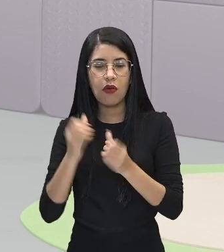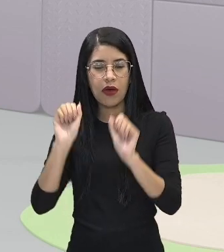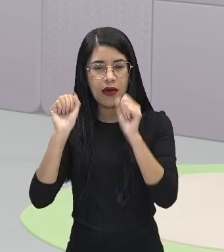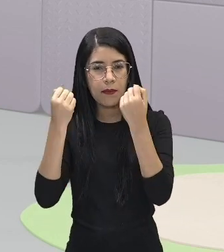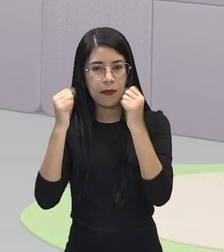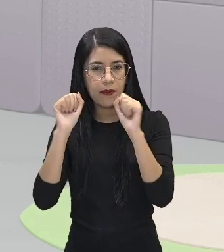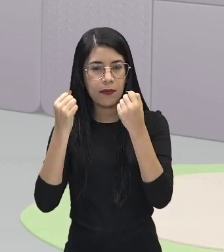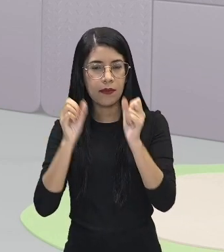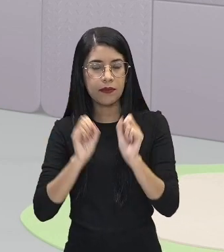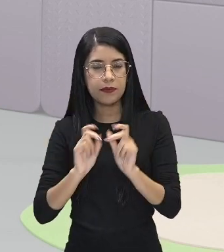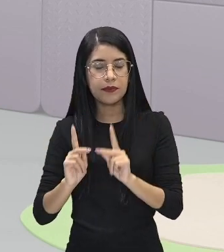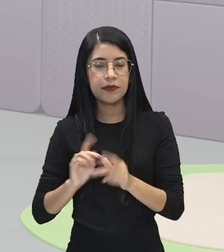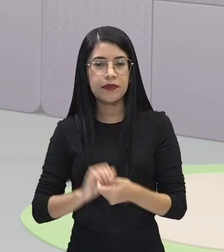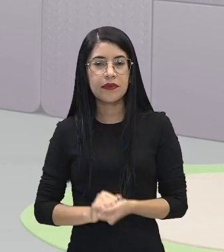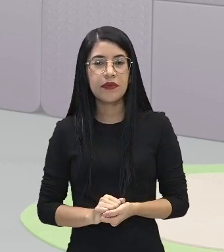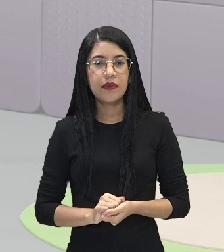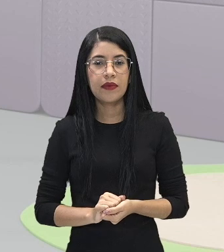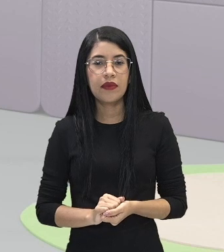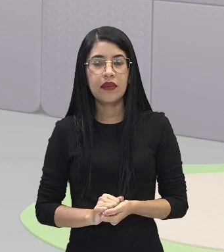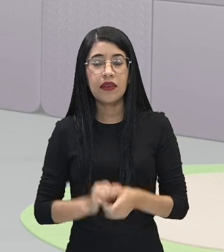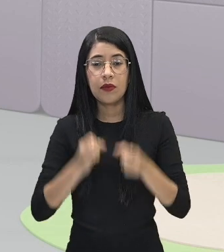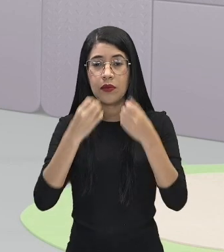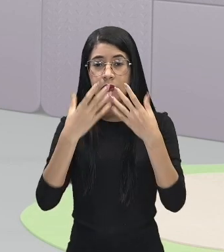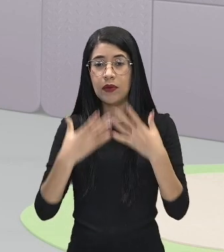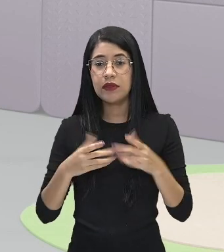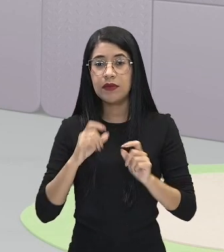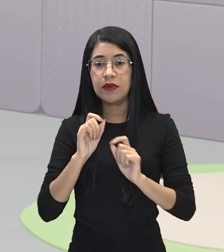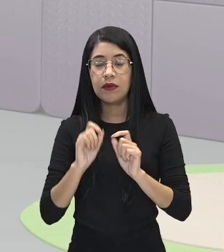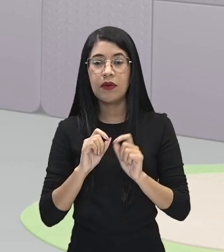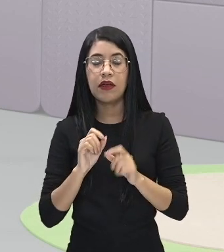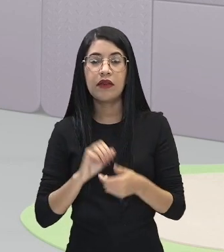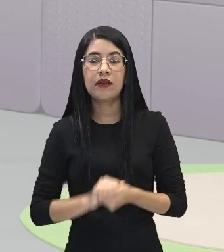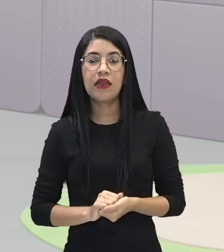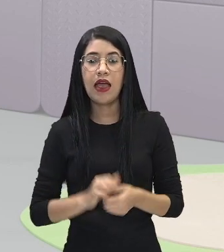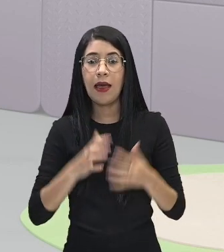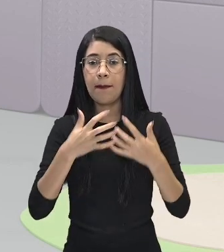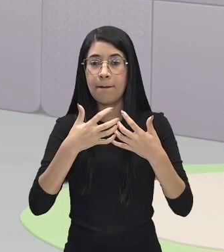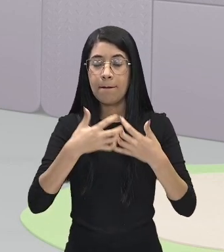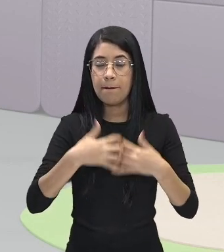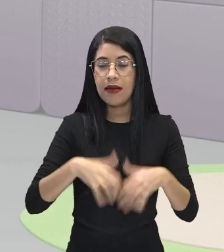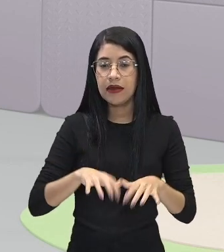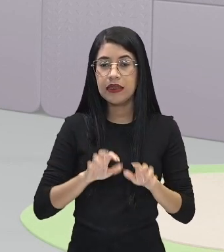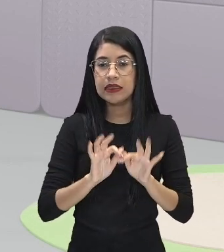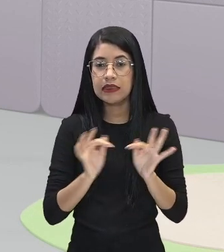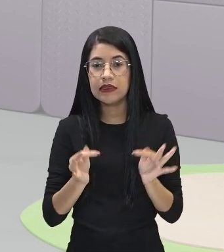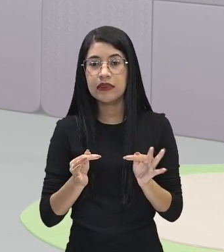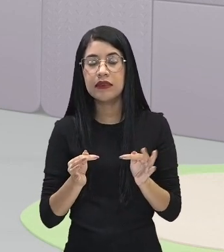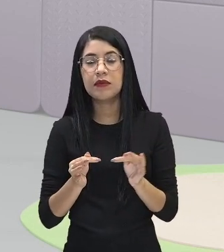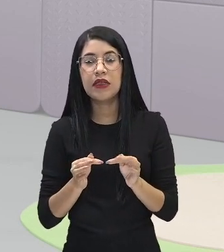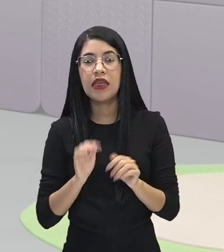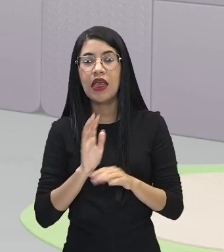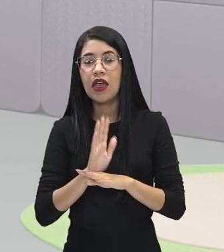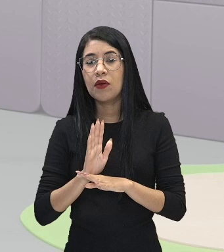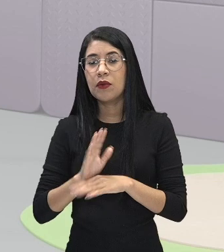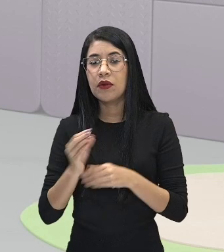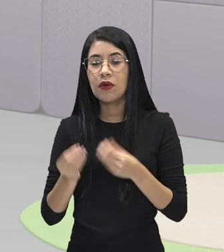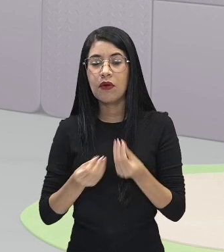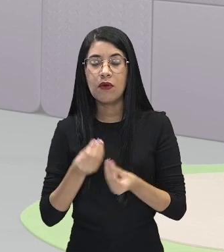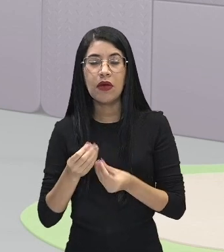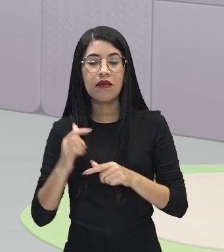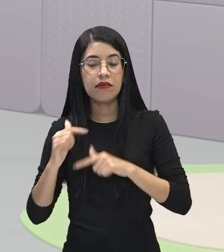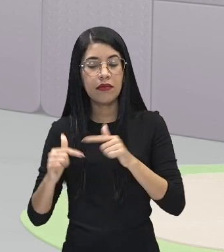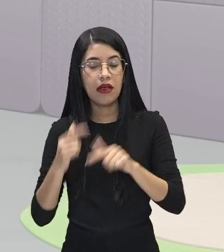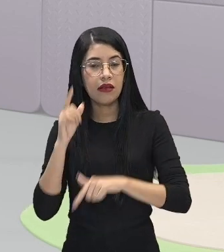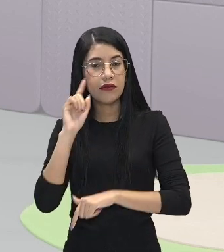máquinas, ok? Então a gente falou um pouquinho aí sobre essas máquinas, né, simples, que nos auxiliam no nosso dia a